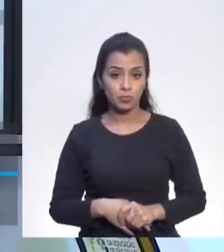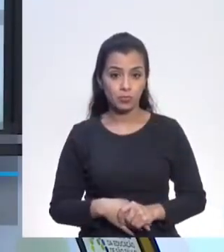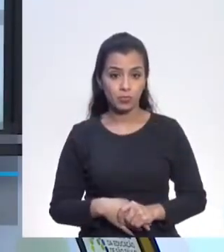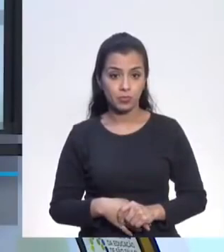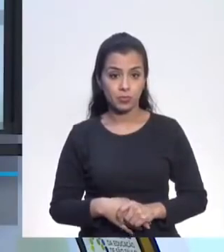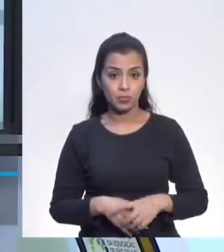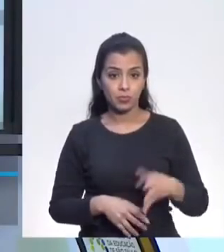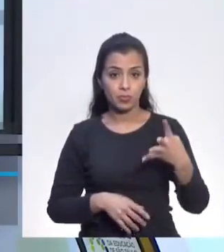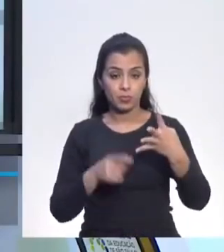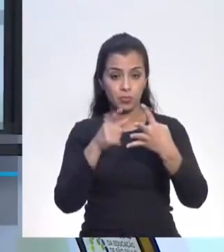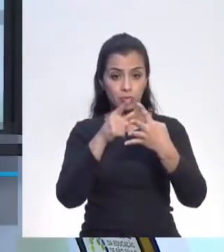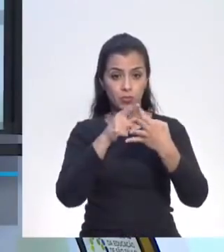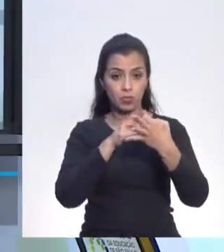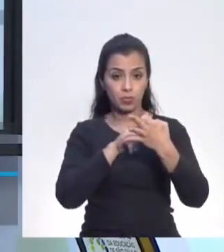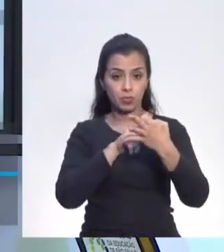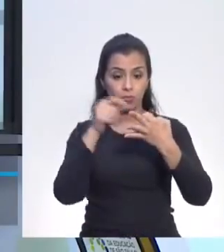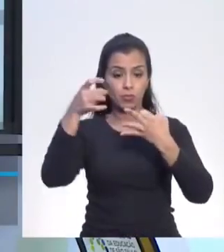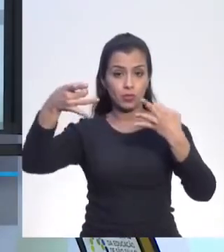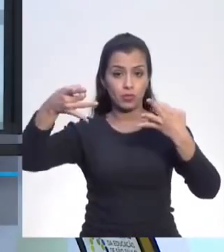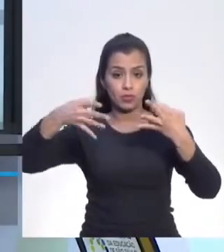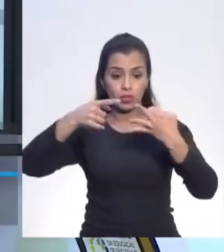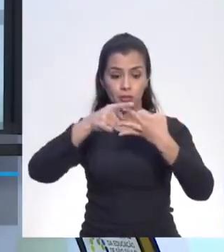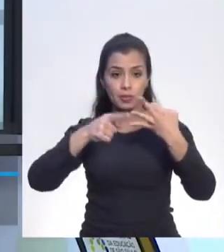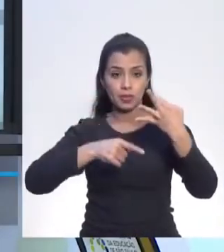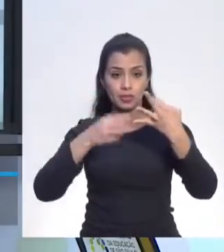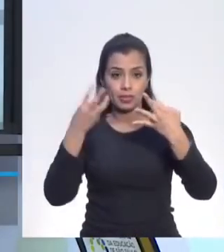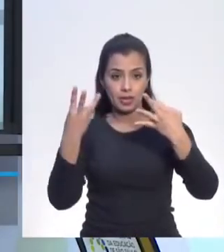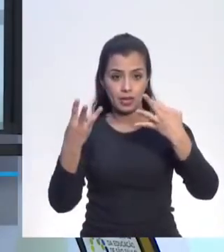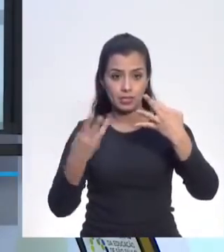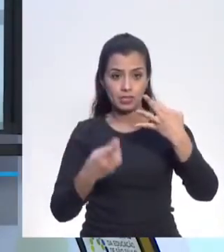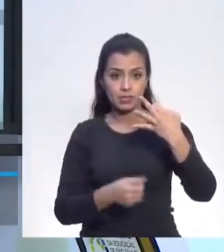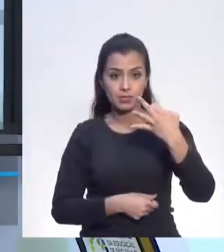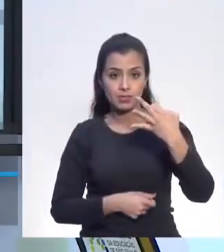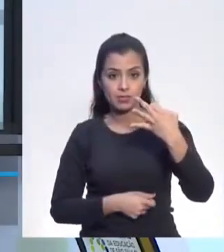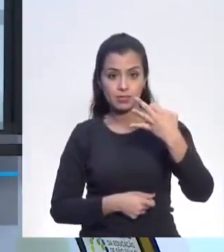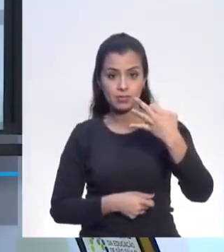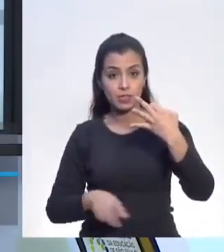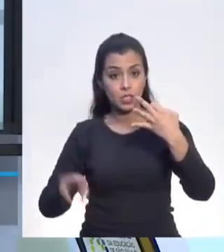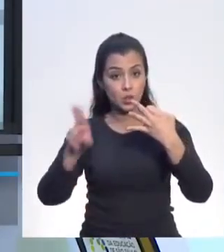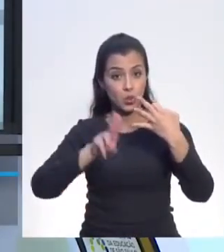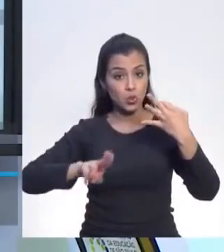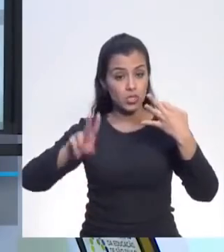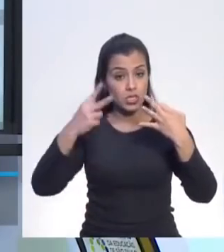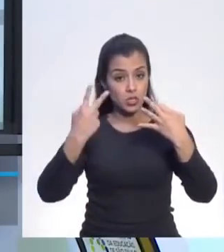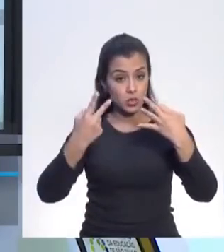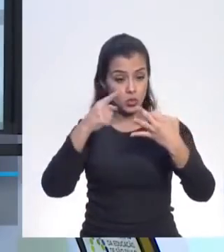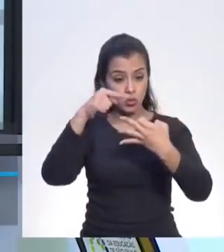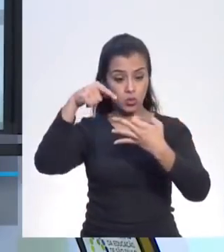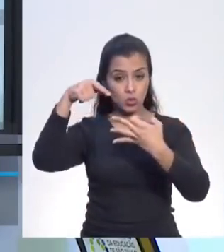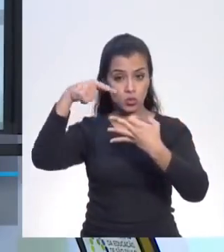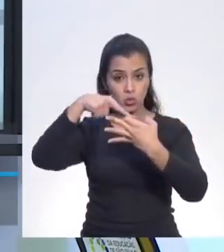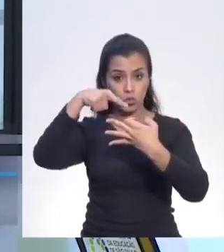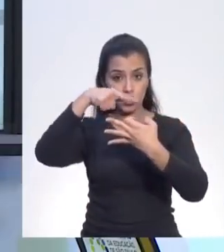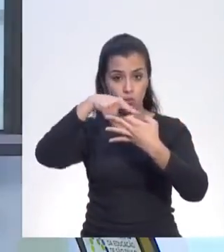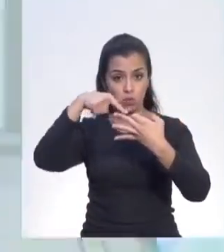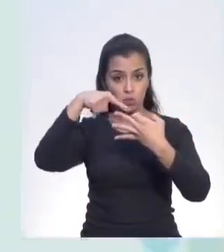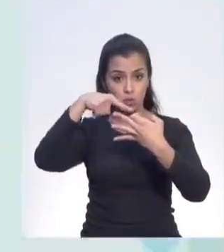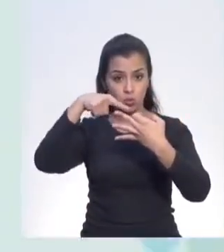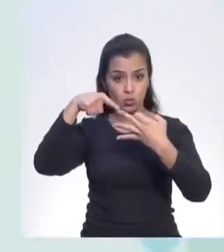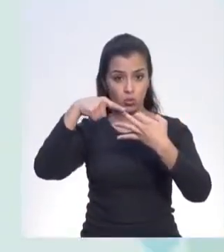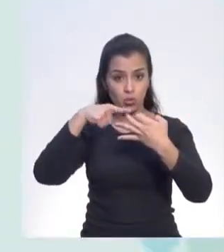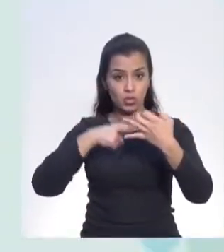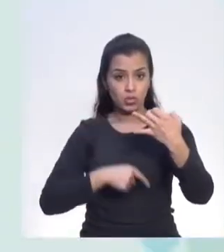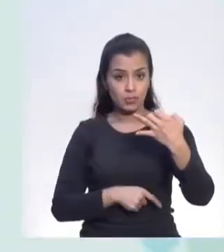não pode repetir, vão sobrar 3. Usei 2, não pode